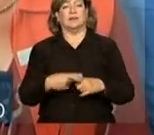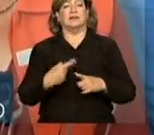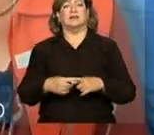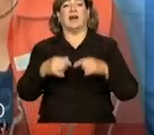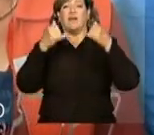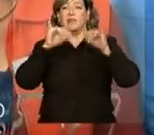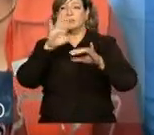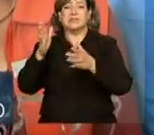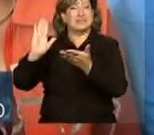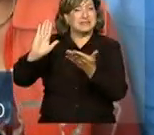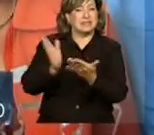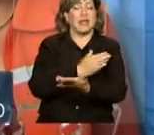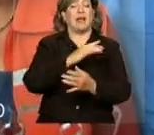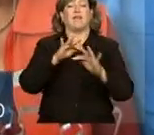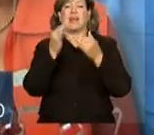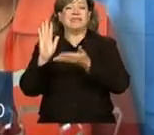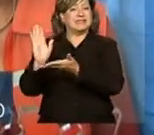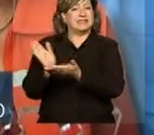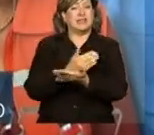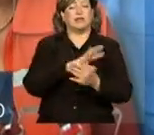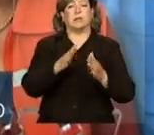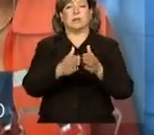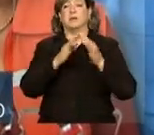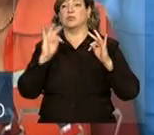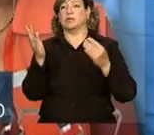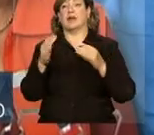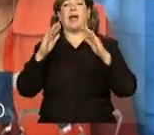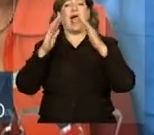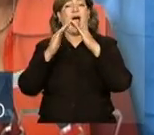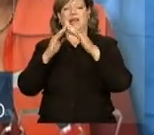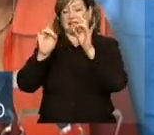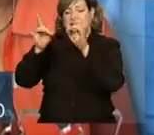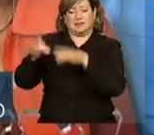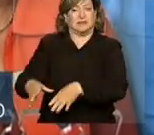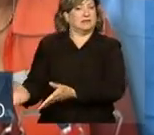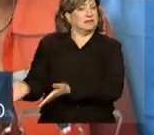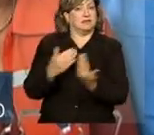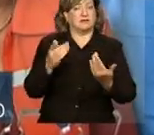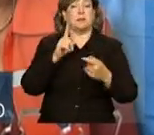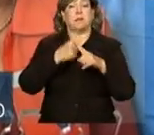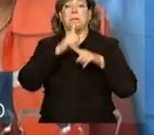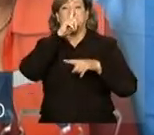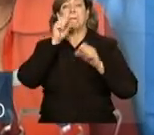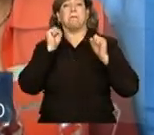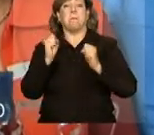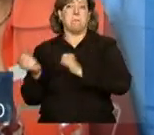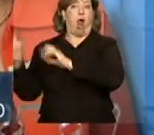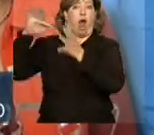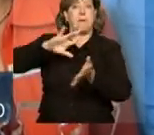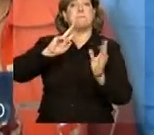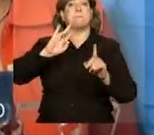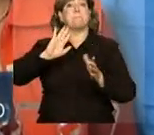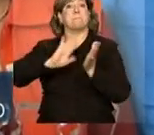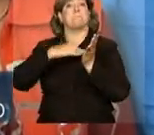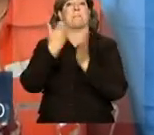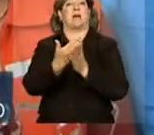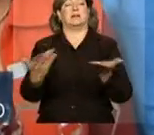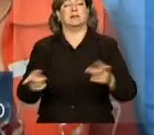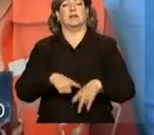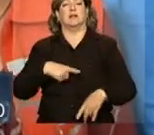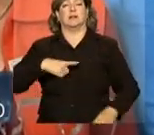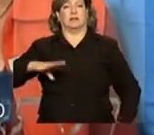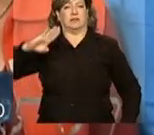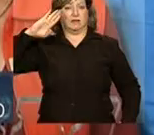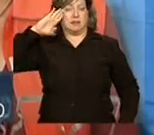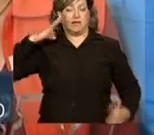pessoas dessas áreas, é o que nos orienta nesse momento. Trabalho do bombeiro, defesa civil, do exército, da aeronáutica, trabalho